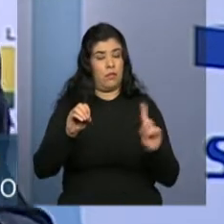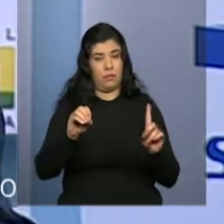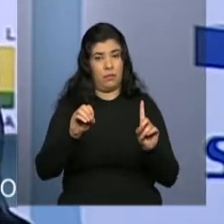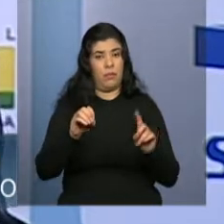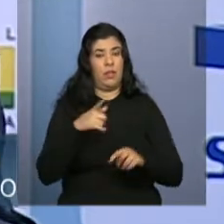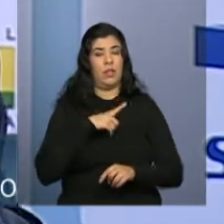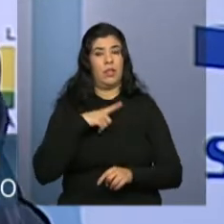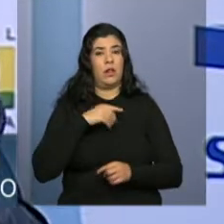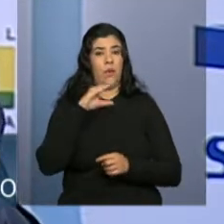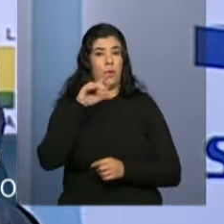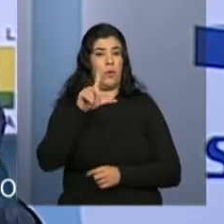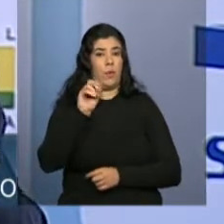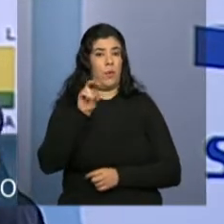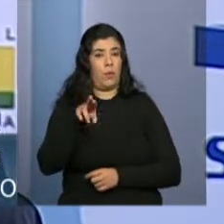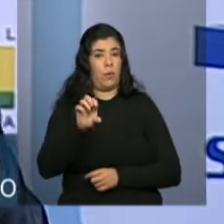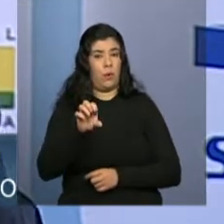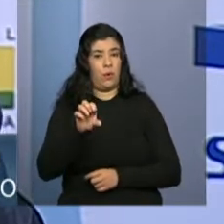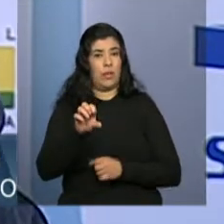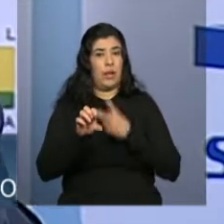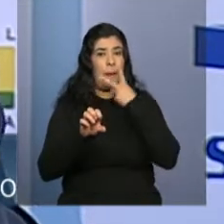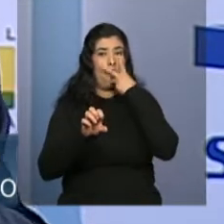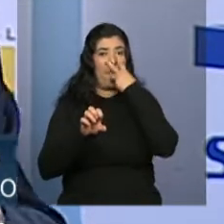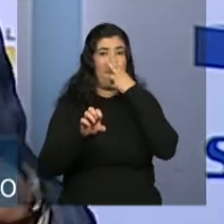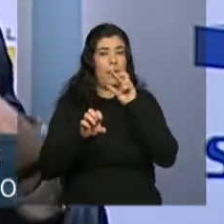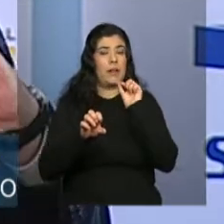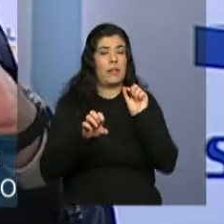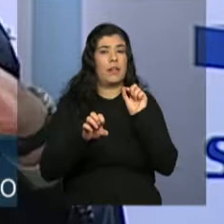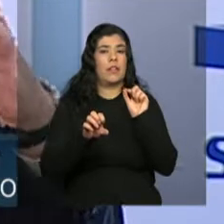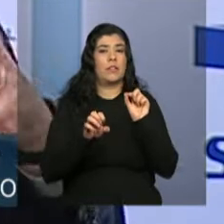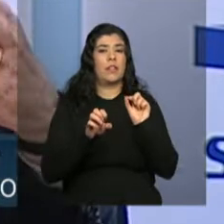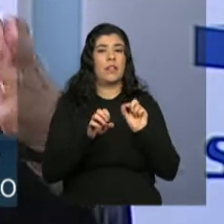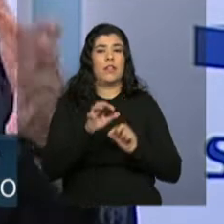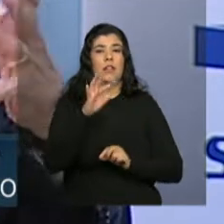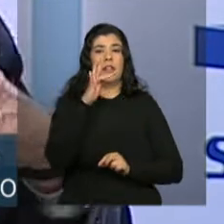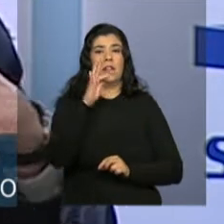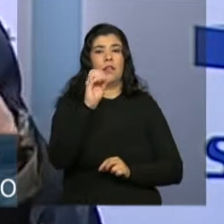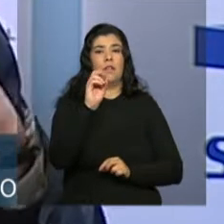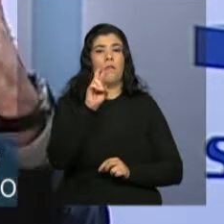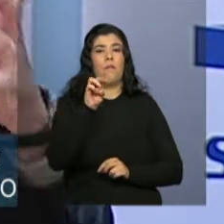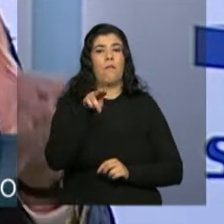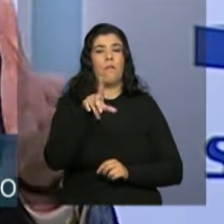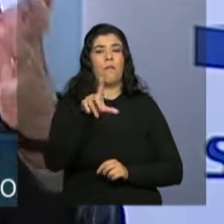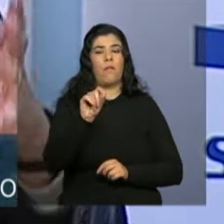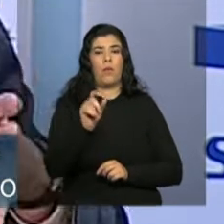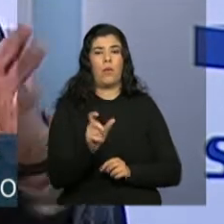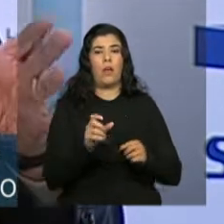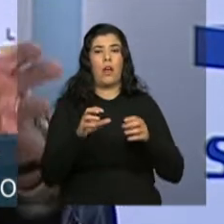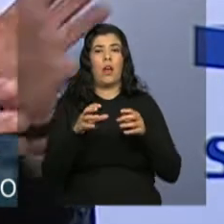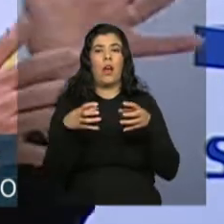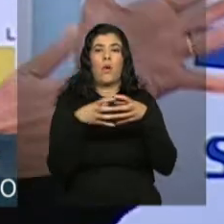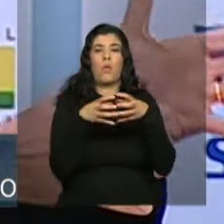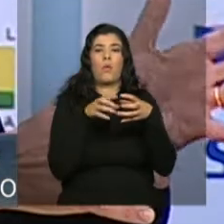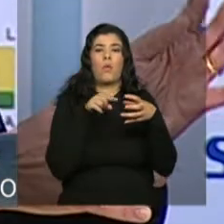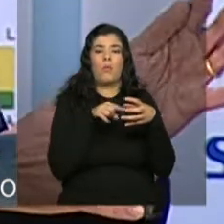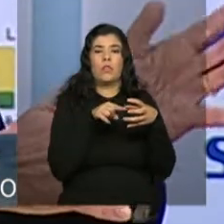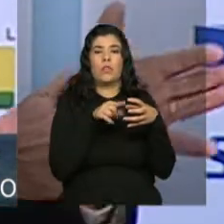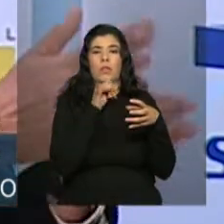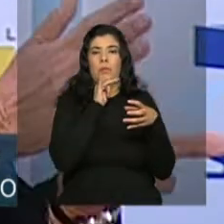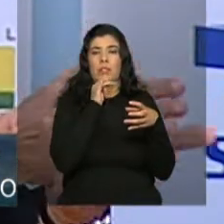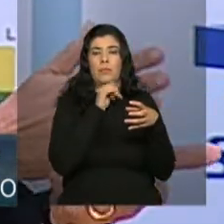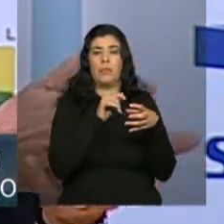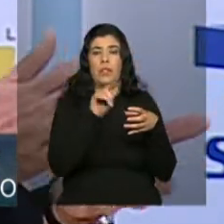O Clone ele ele fica linkado se a pessoa faz o medicamento porque para ser genérica ele tem que fazer aquela